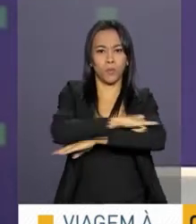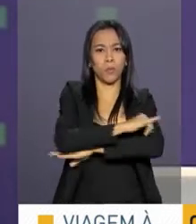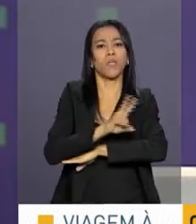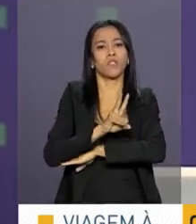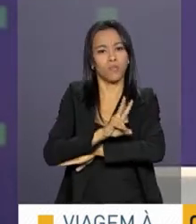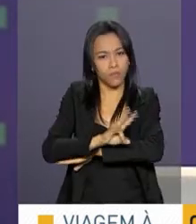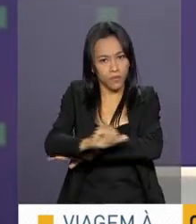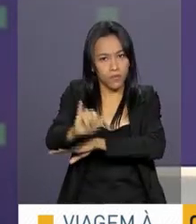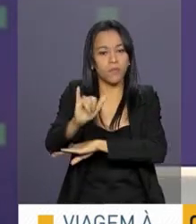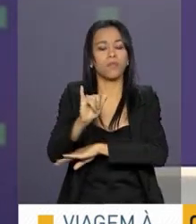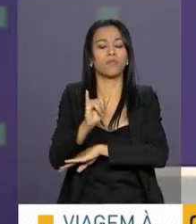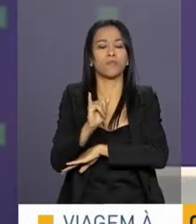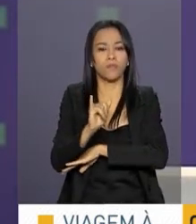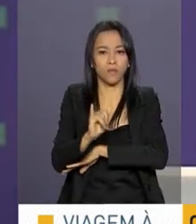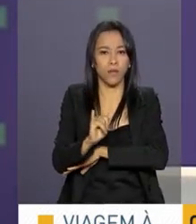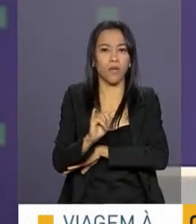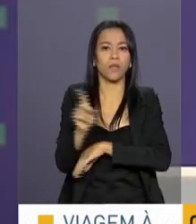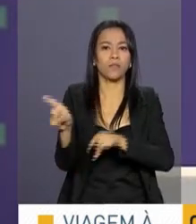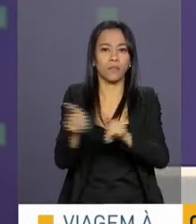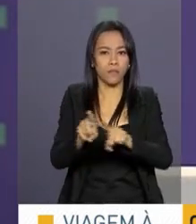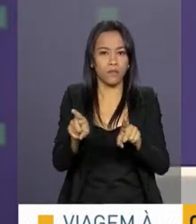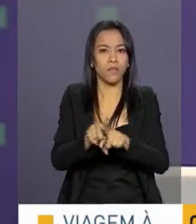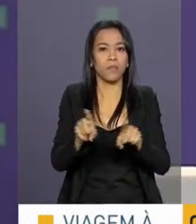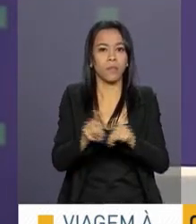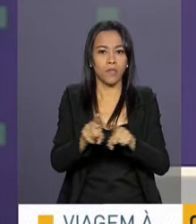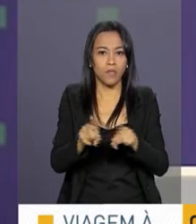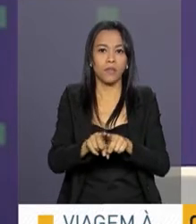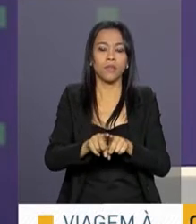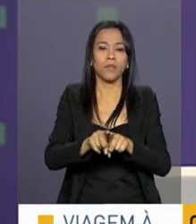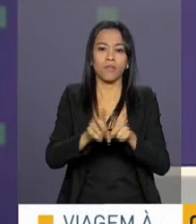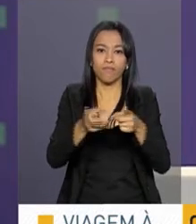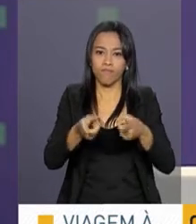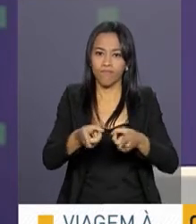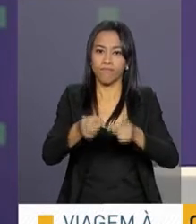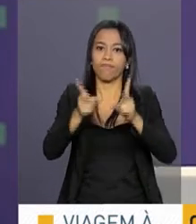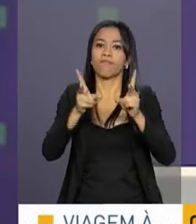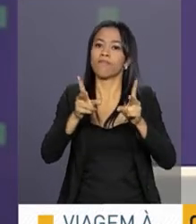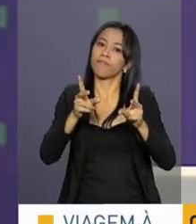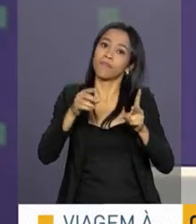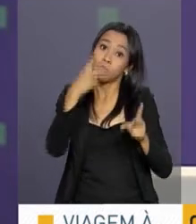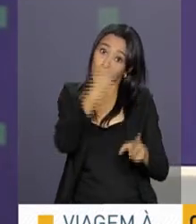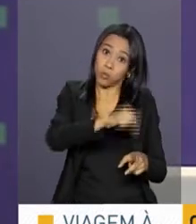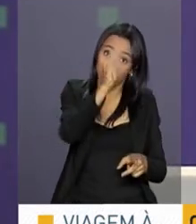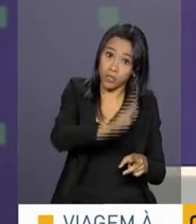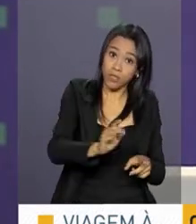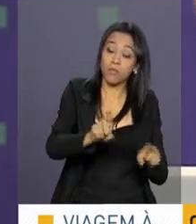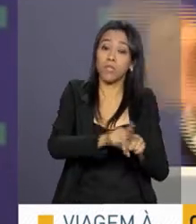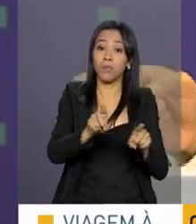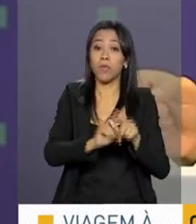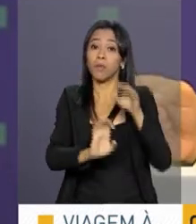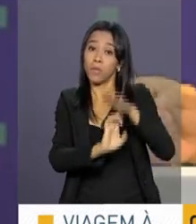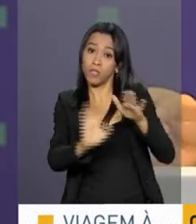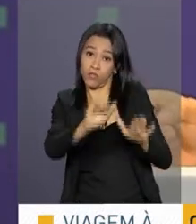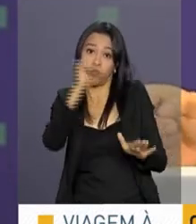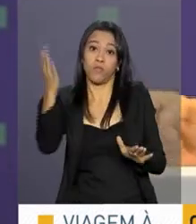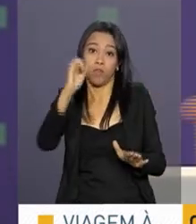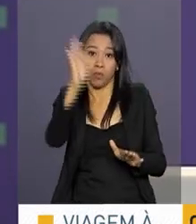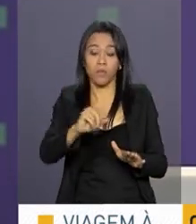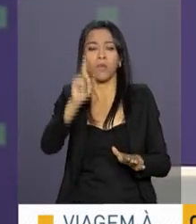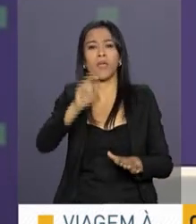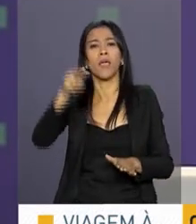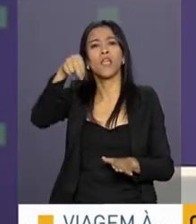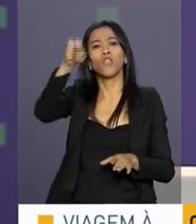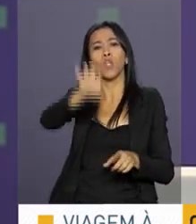colocaremos à disposição, né, dos investidores, tanto brasileiros como estrangeiros. Eles são um bloco no Nordeste, com